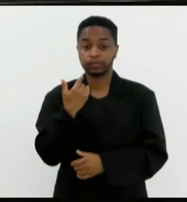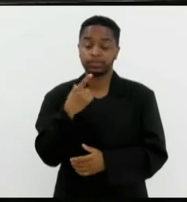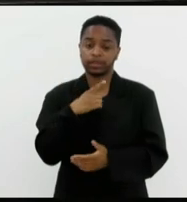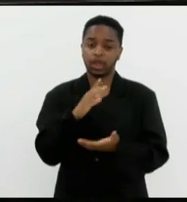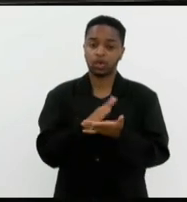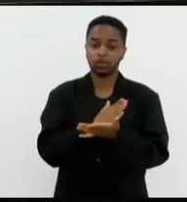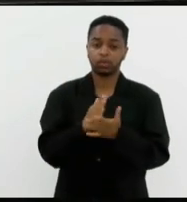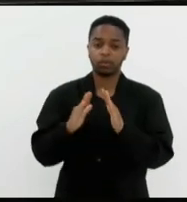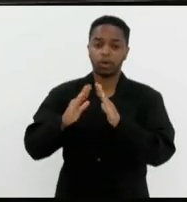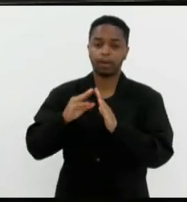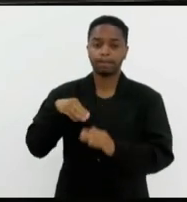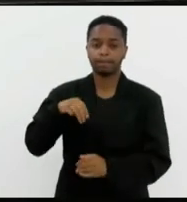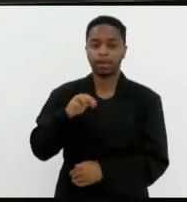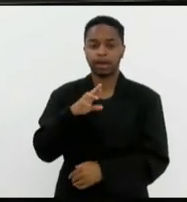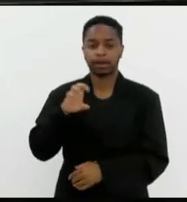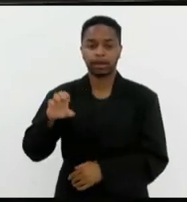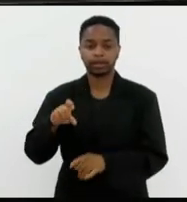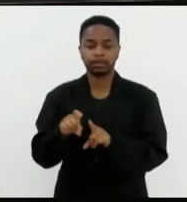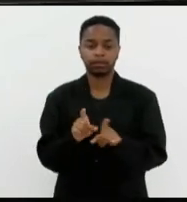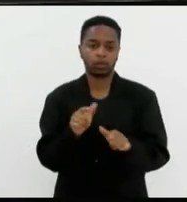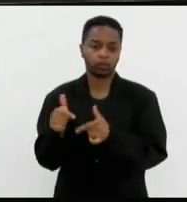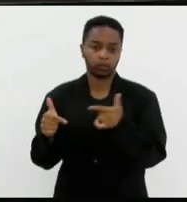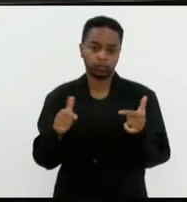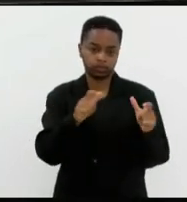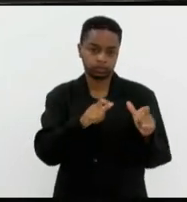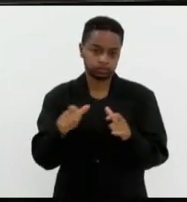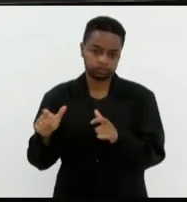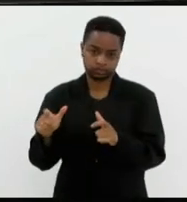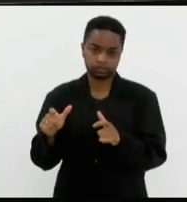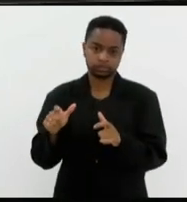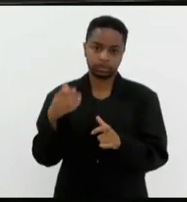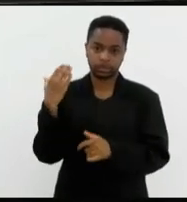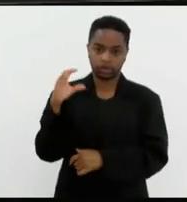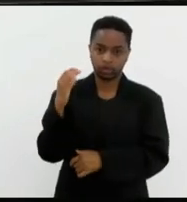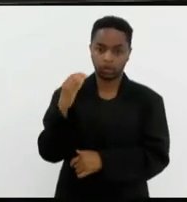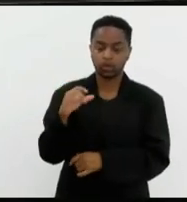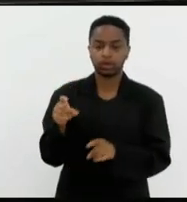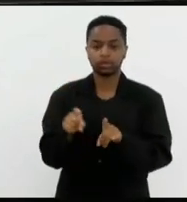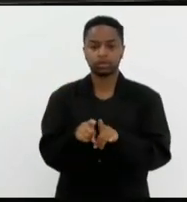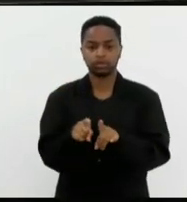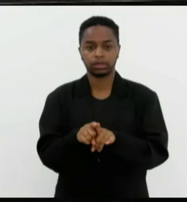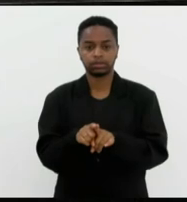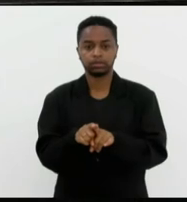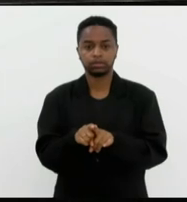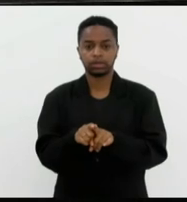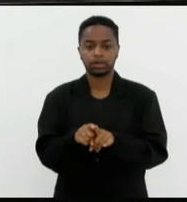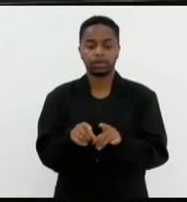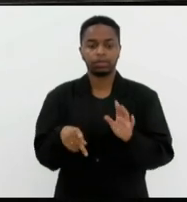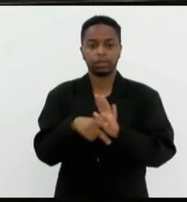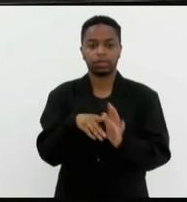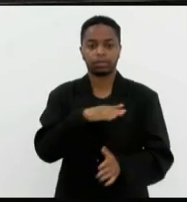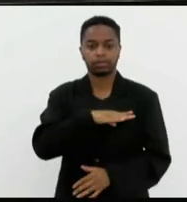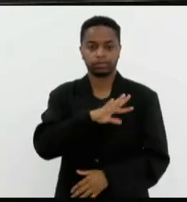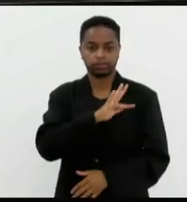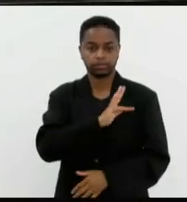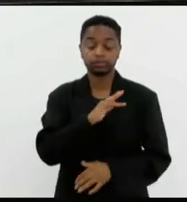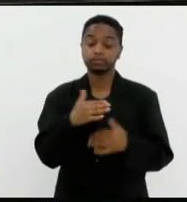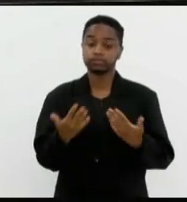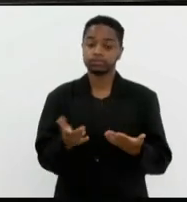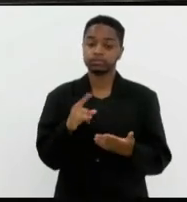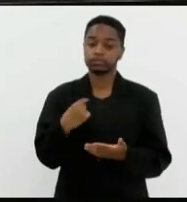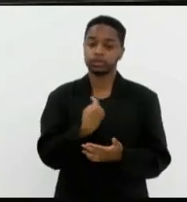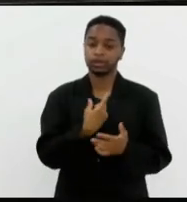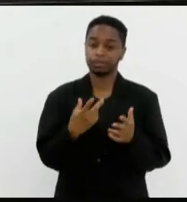Maré, tinha mães de diversos lugares, de algumas comunidades de Niterói, tinha de comunidades da Baixada Fluminense, e a gente vê que